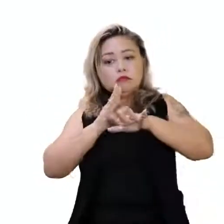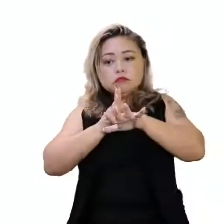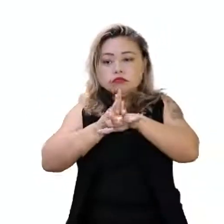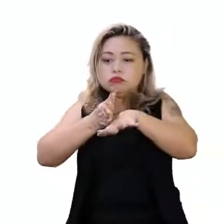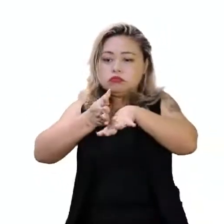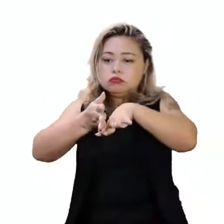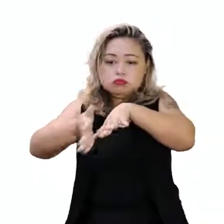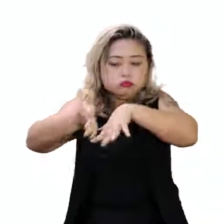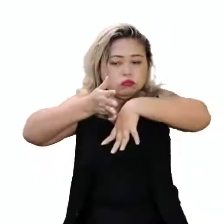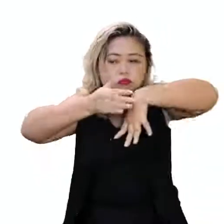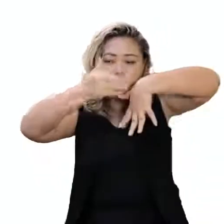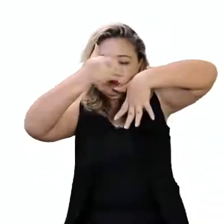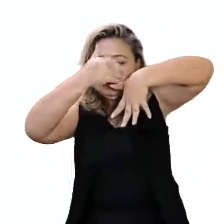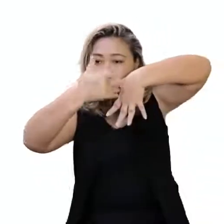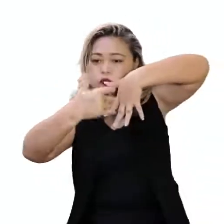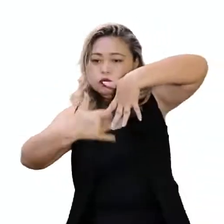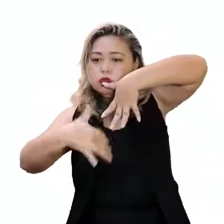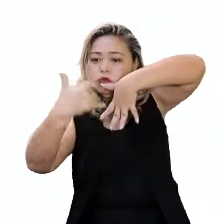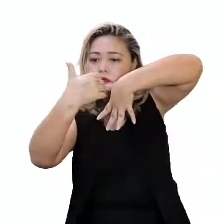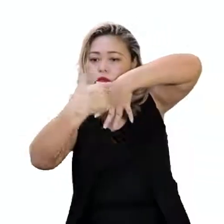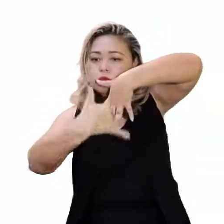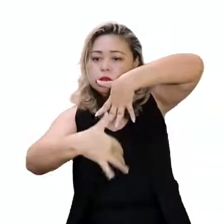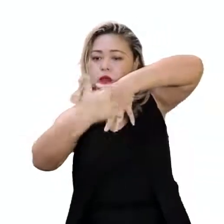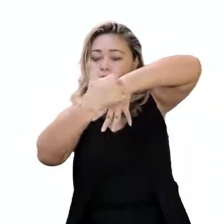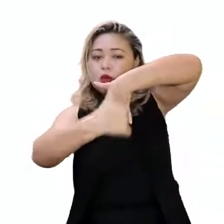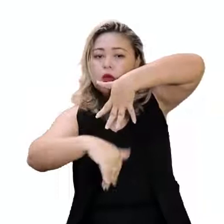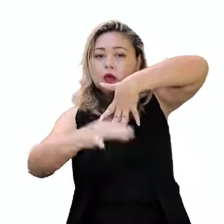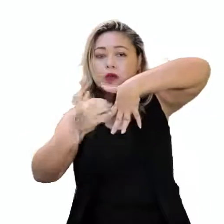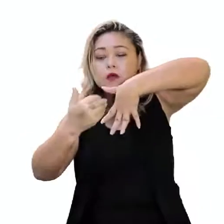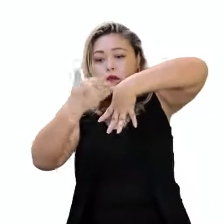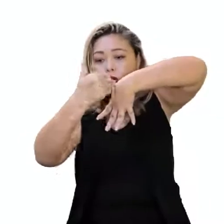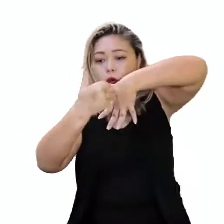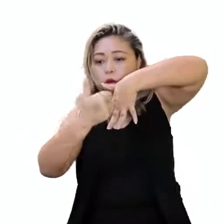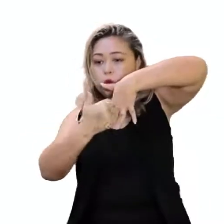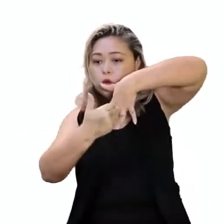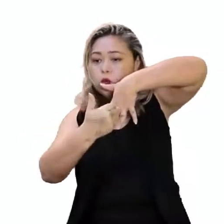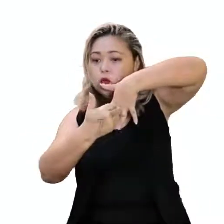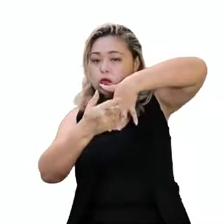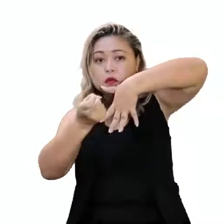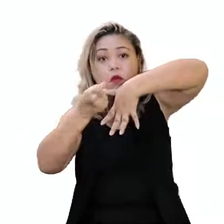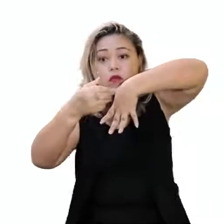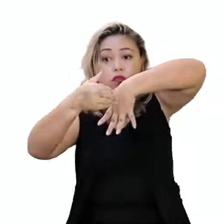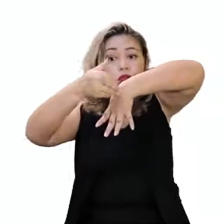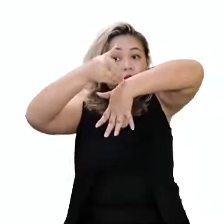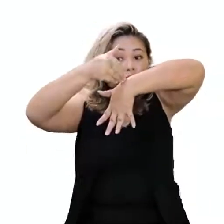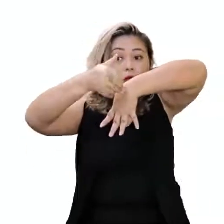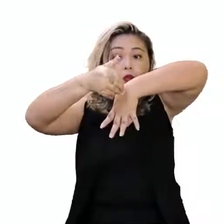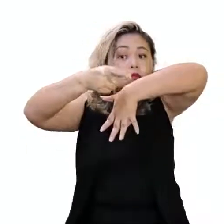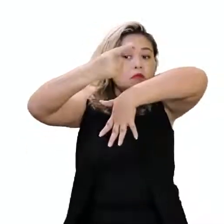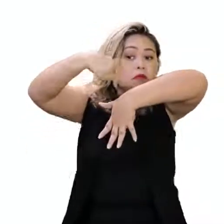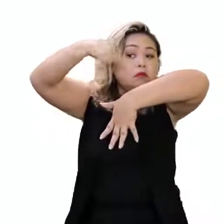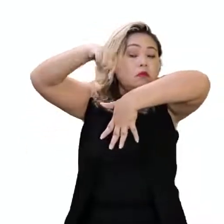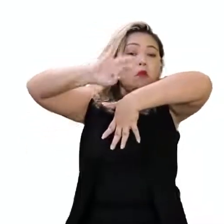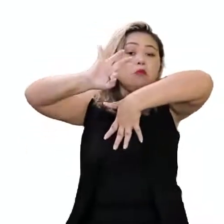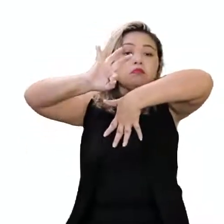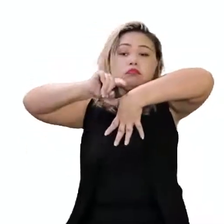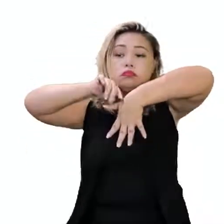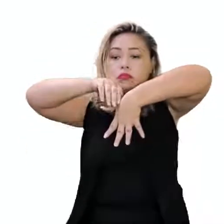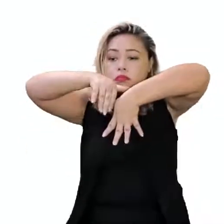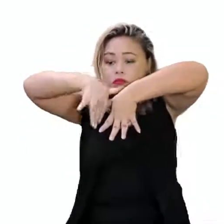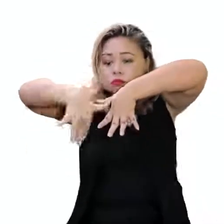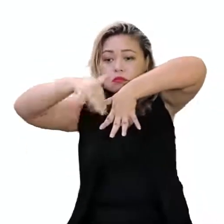ramificação, vários, né? Surgindo ali, você tem um ponto X, onde não aparece ali o ancestral, mas você tem